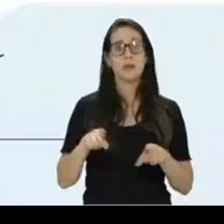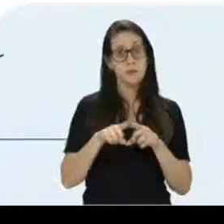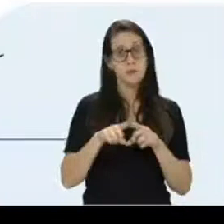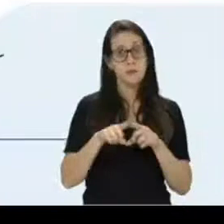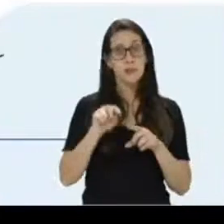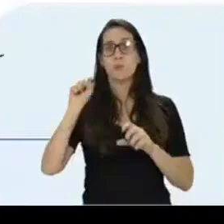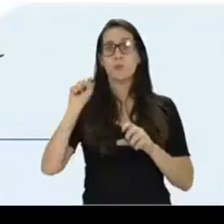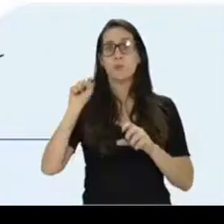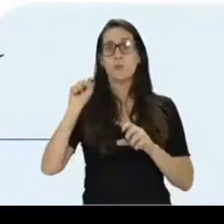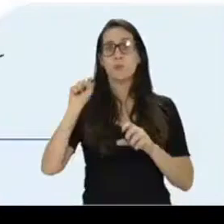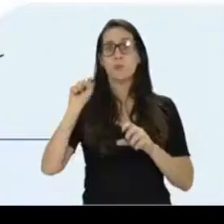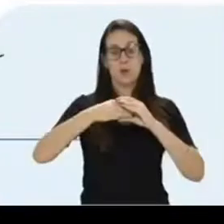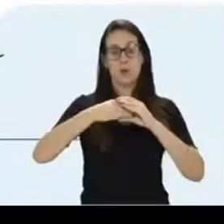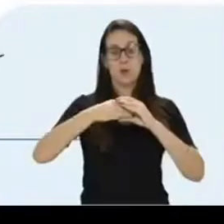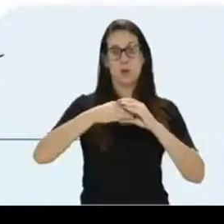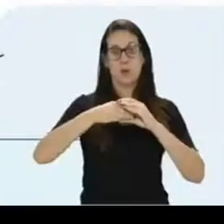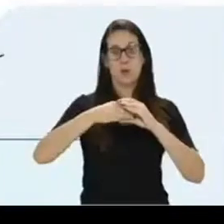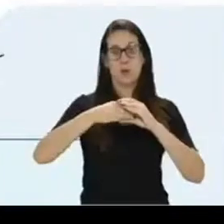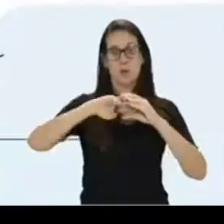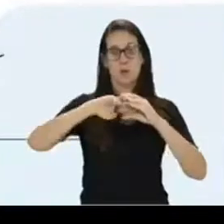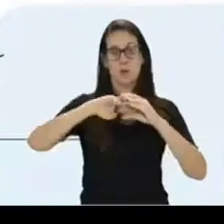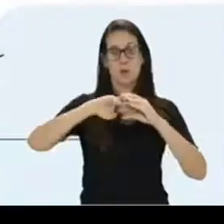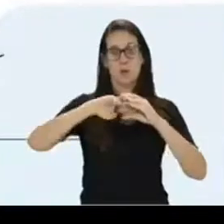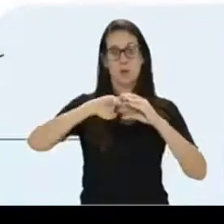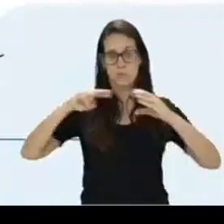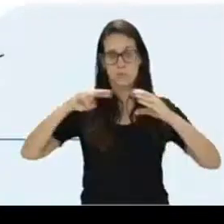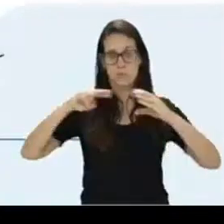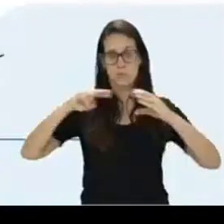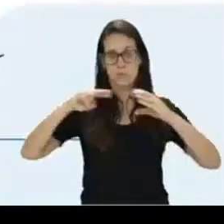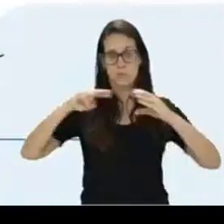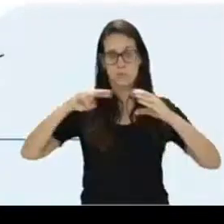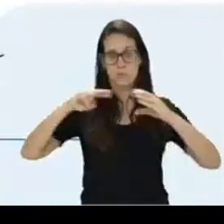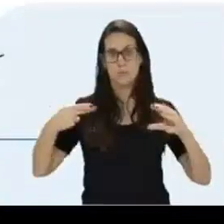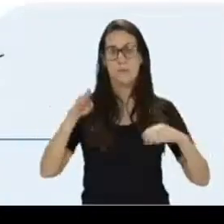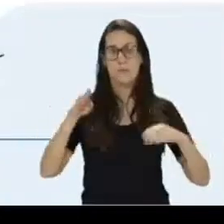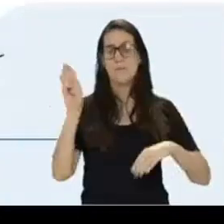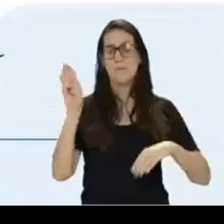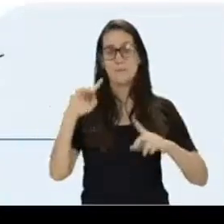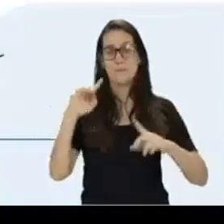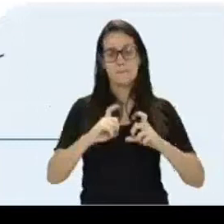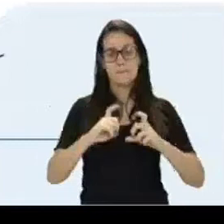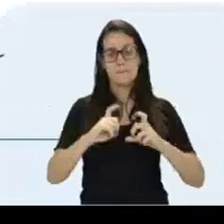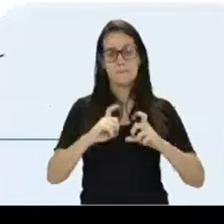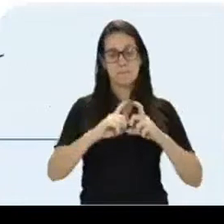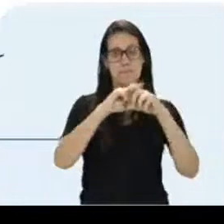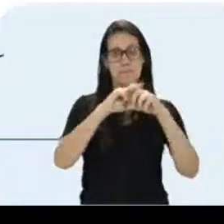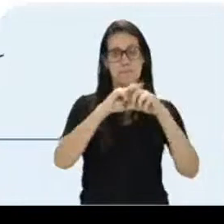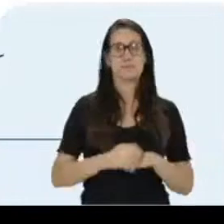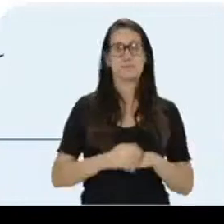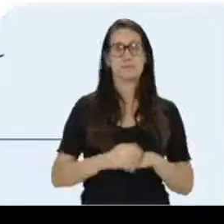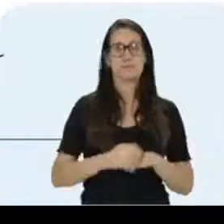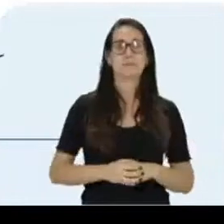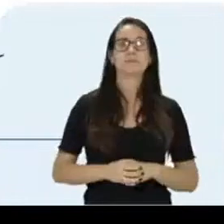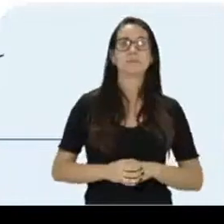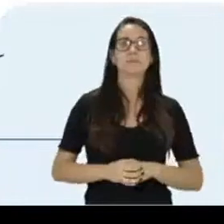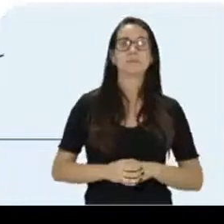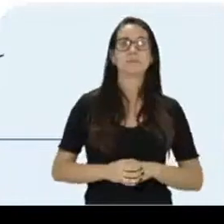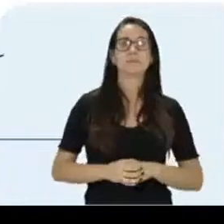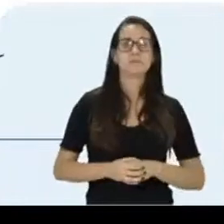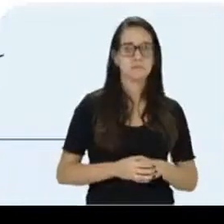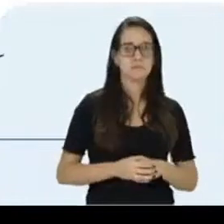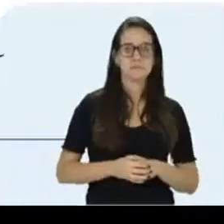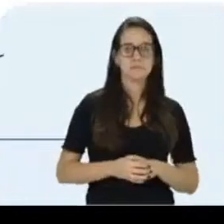bacteriano. Então, ele é formado por DNA e encontra-se disperso nesse